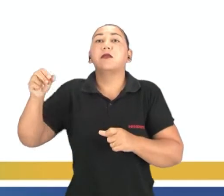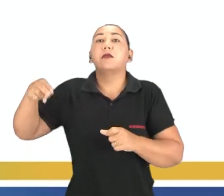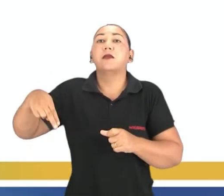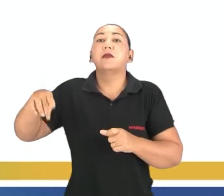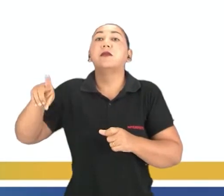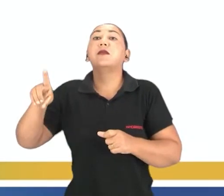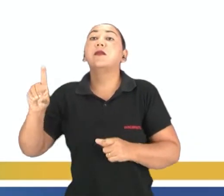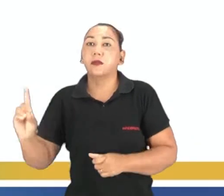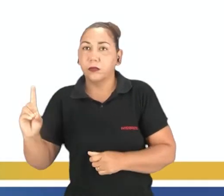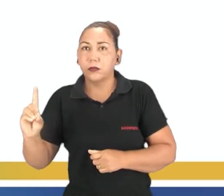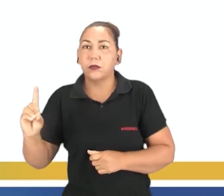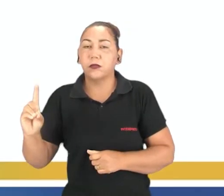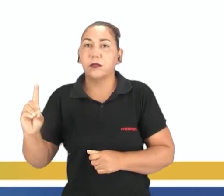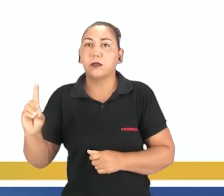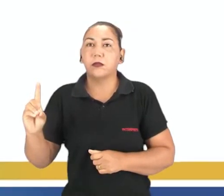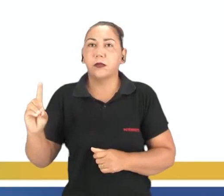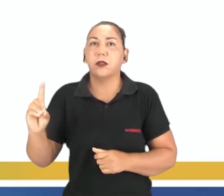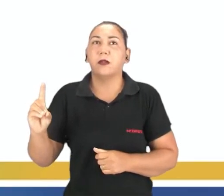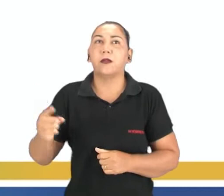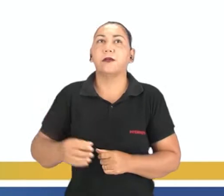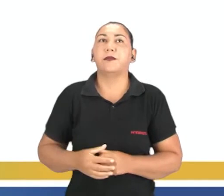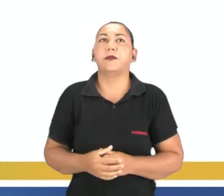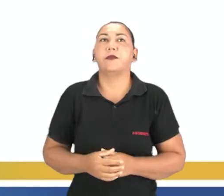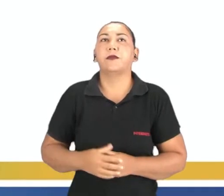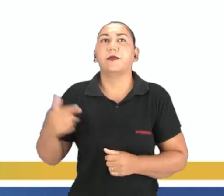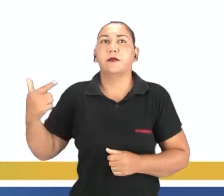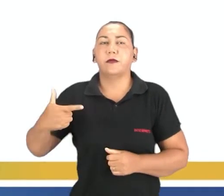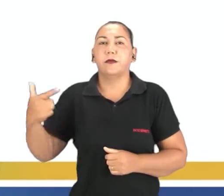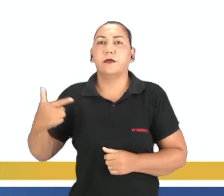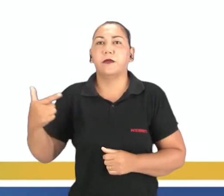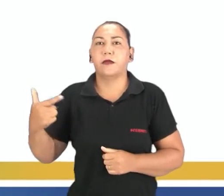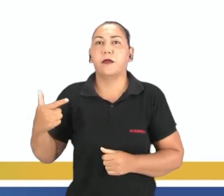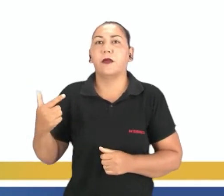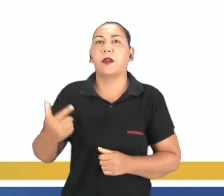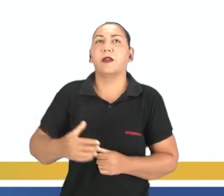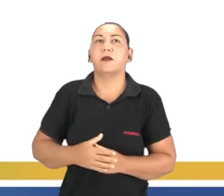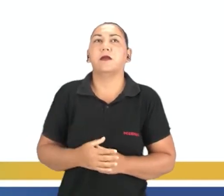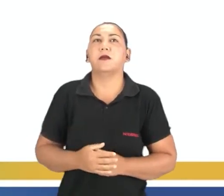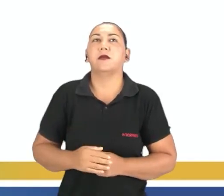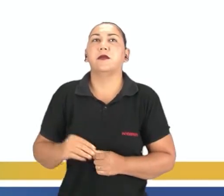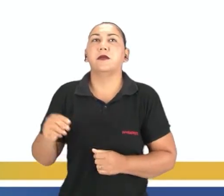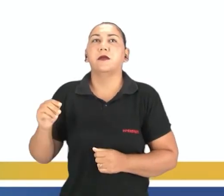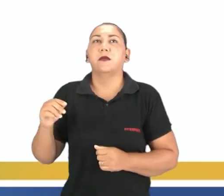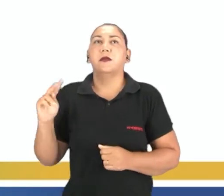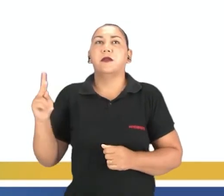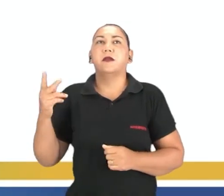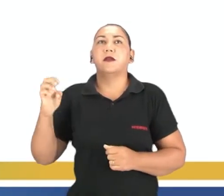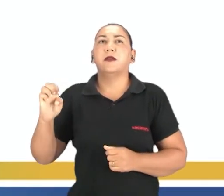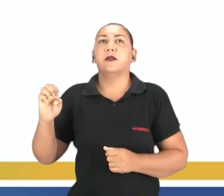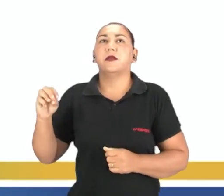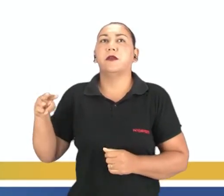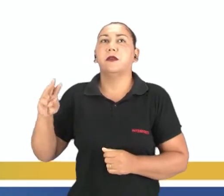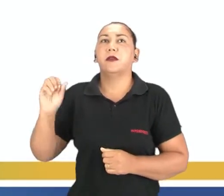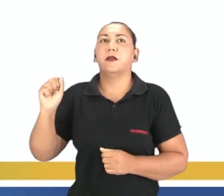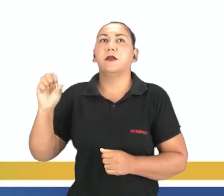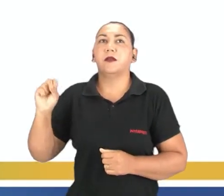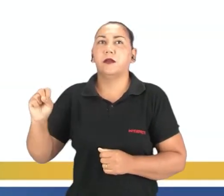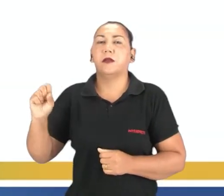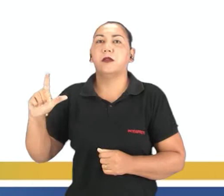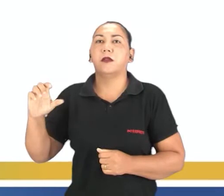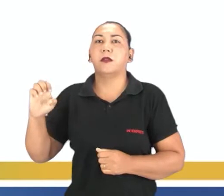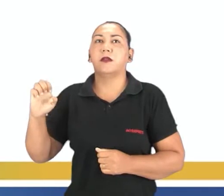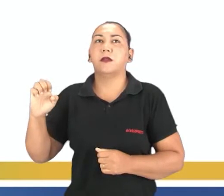é and. E na número 2, he was late because the bus didn't come. Agora a gente tem